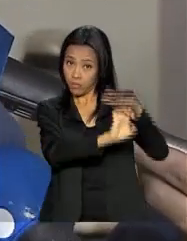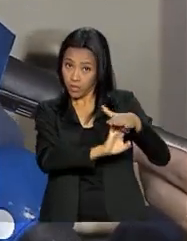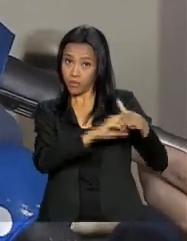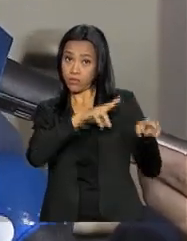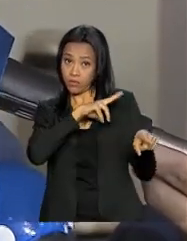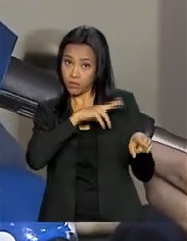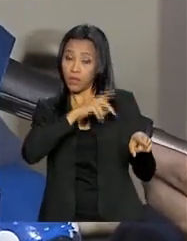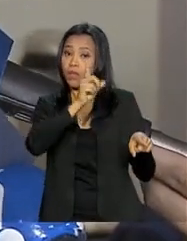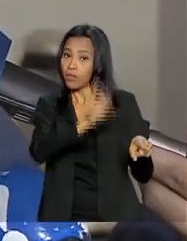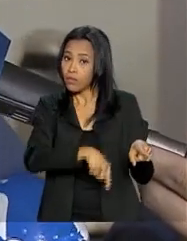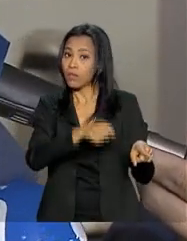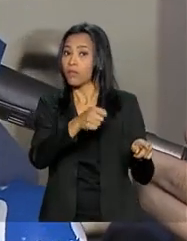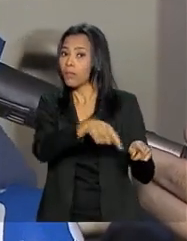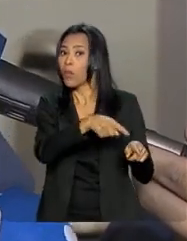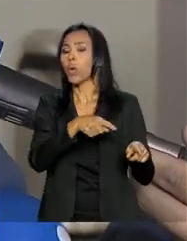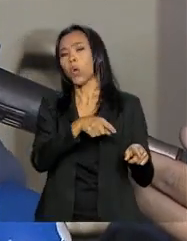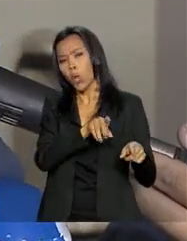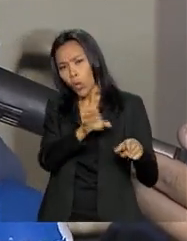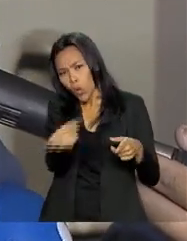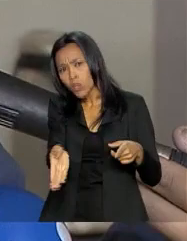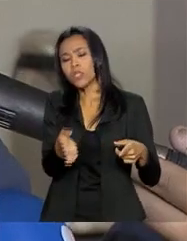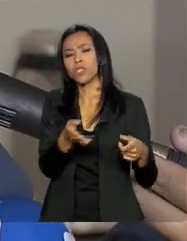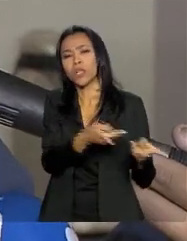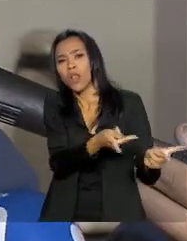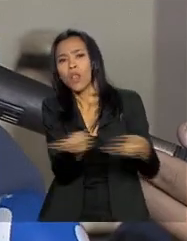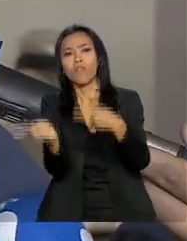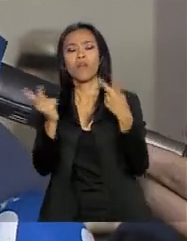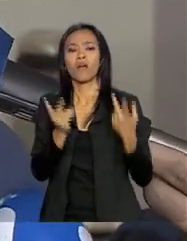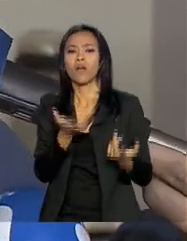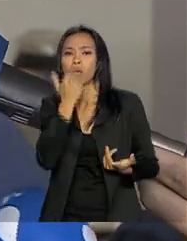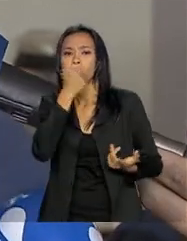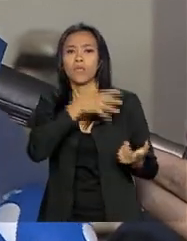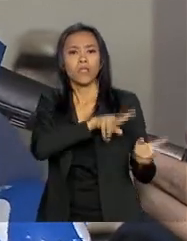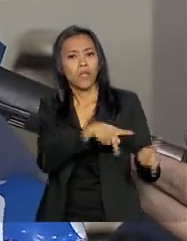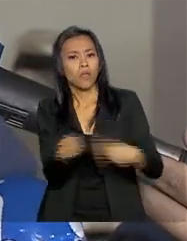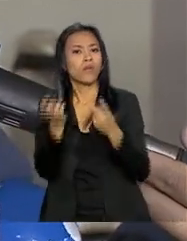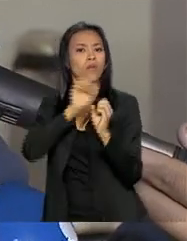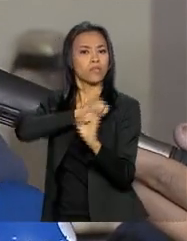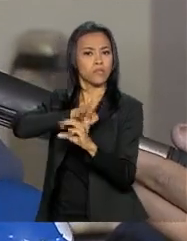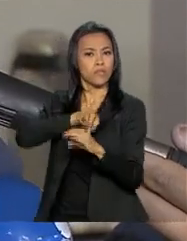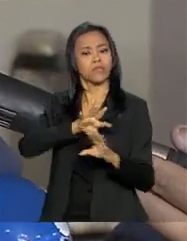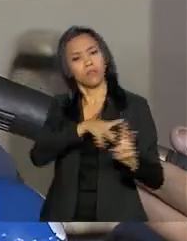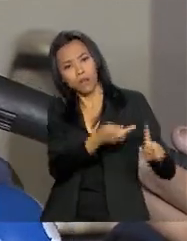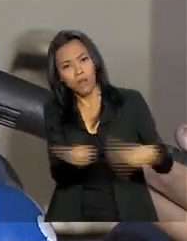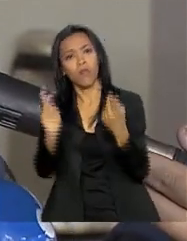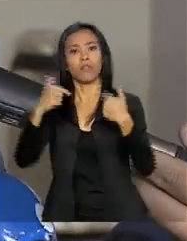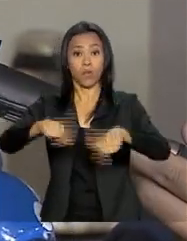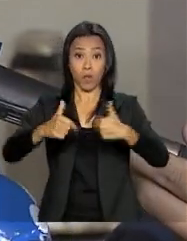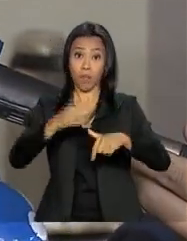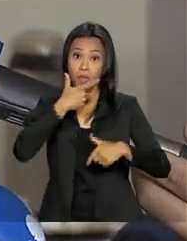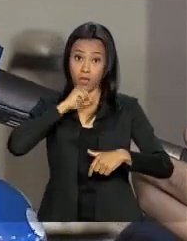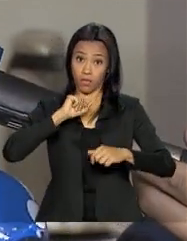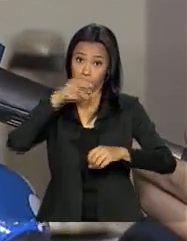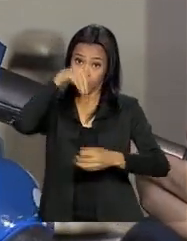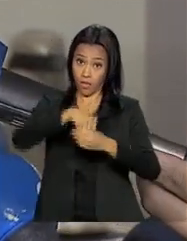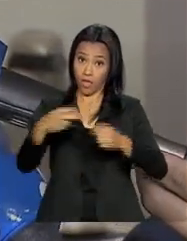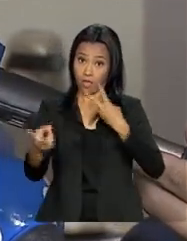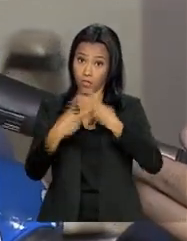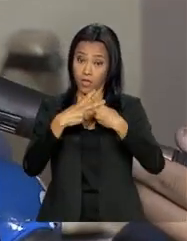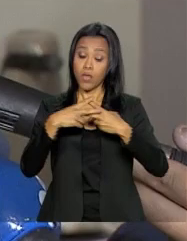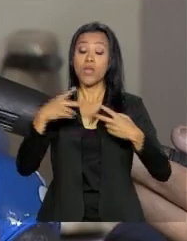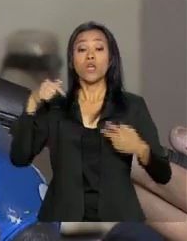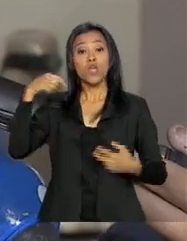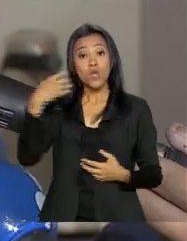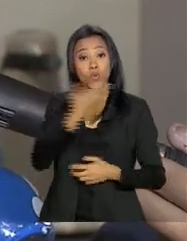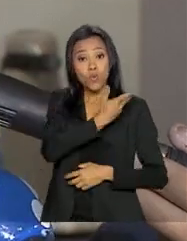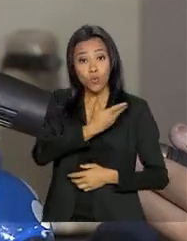à disposição pode fazer hotelaria ou seja ele pode levar também à comida e à educação e até trabalho para aqueles que estão presos e os estados têm 15 e 20